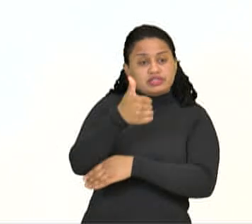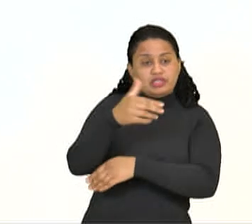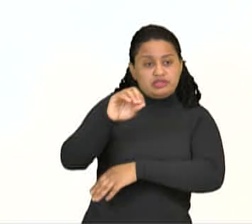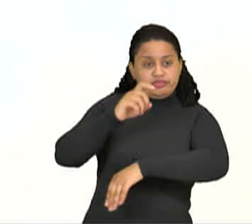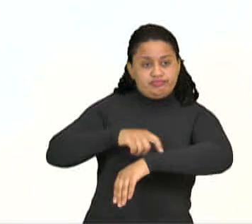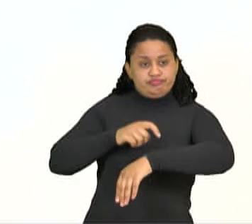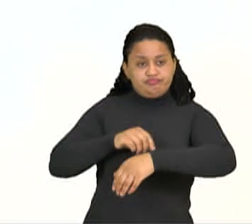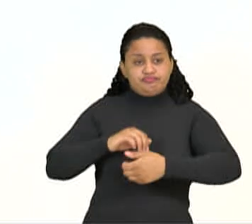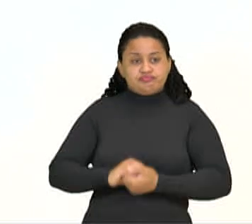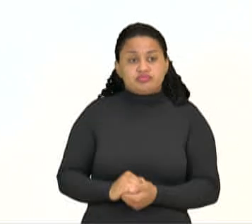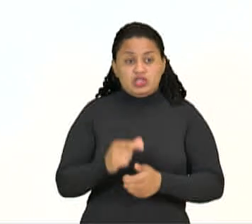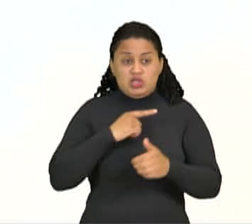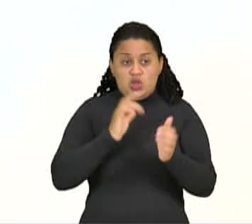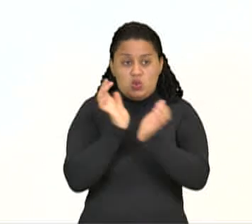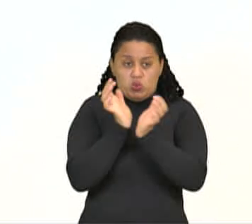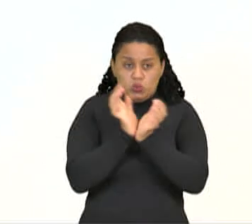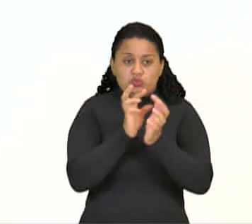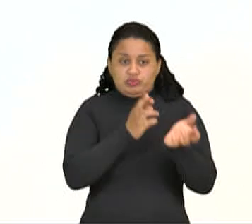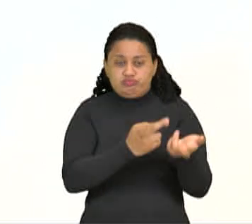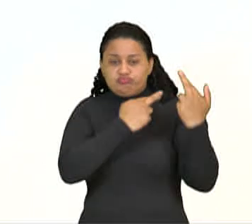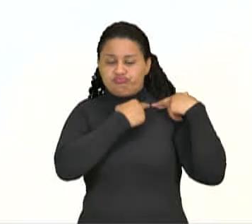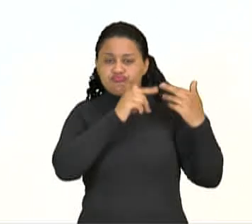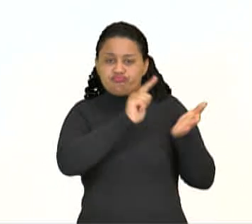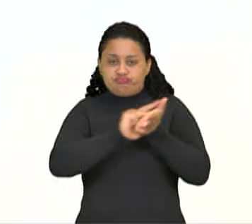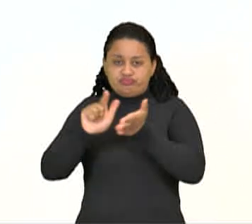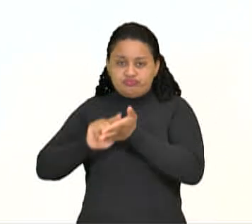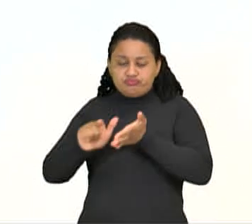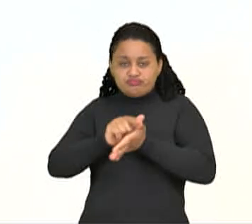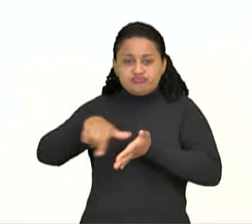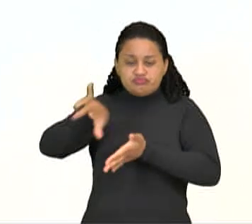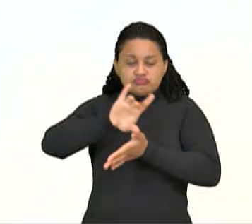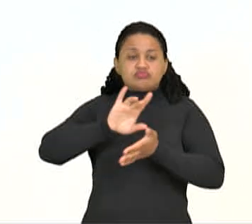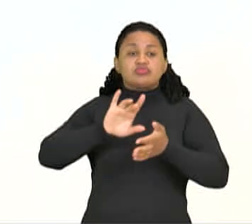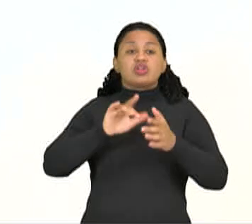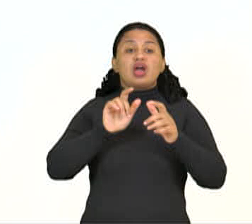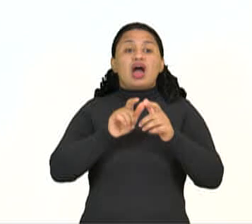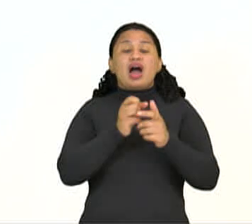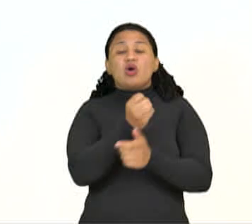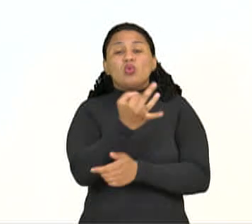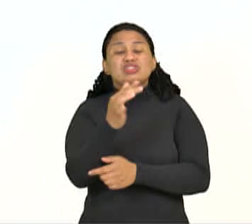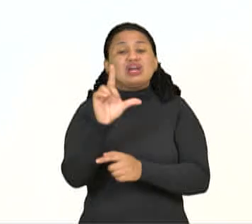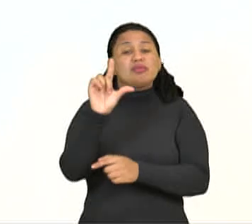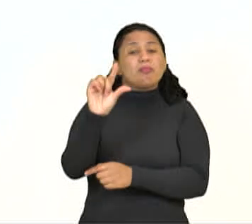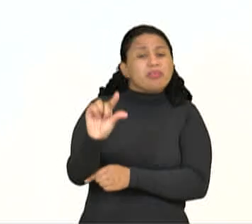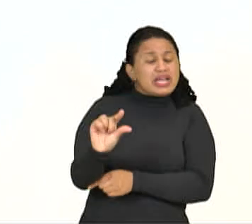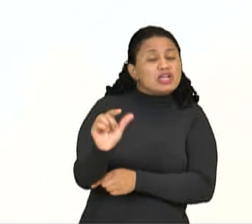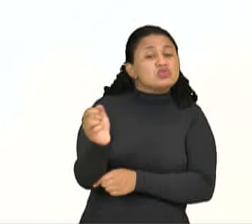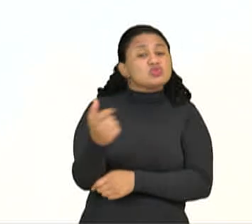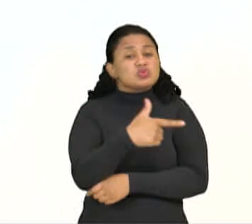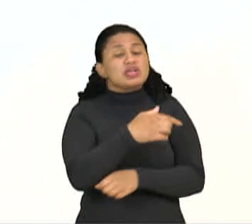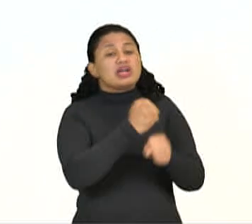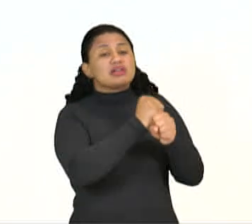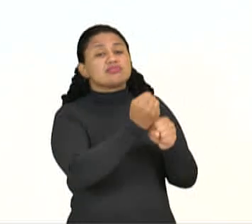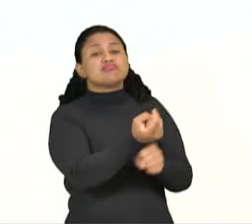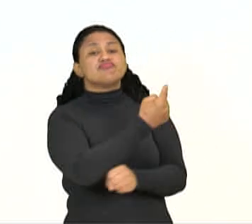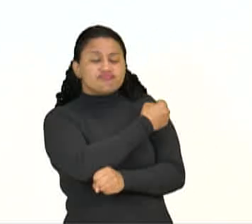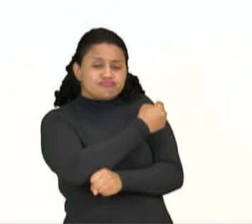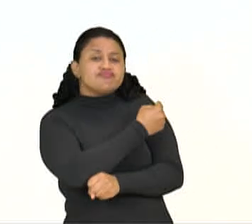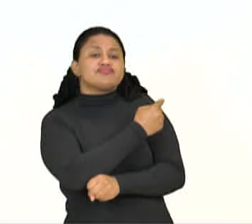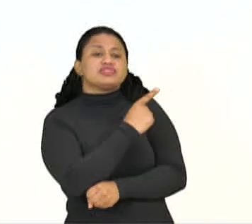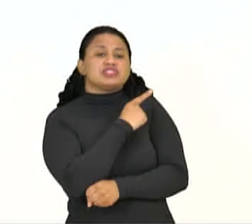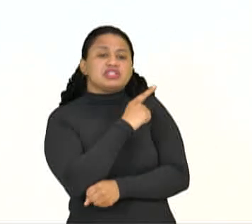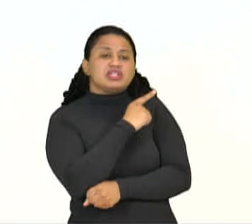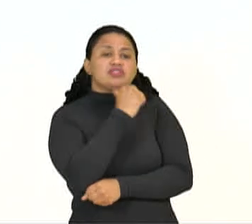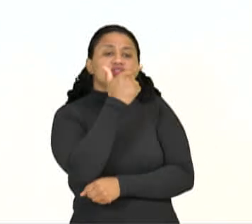a Companhia Municipal de Limpeza Urbana, o volume é um pouco menor que o do ano passado, quando